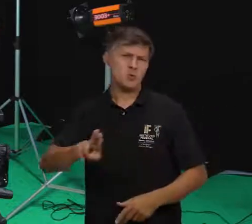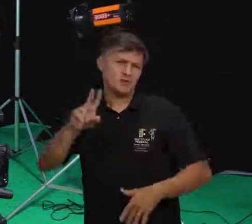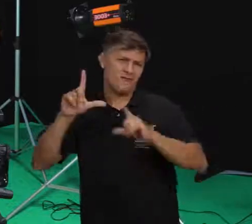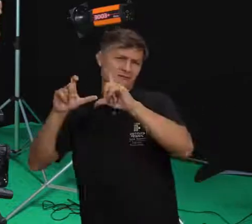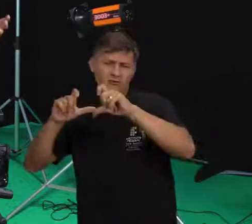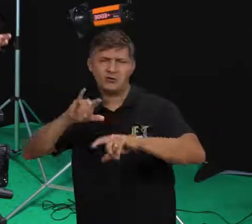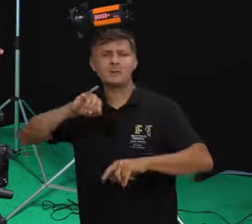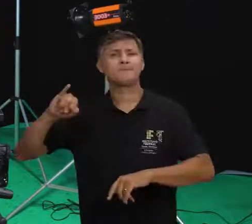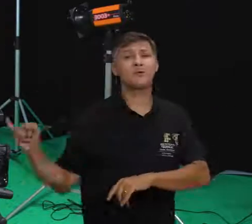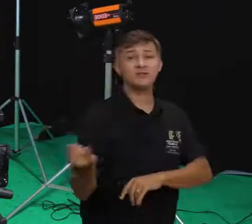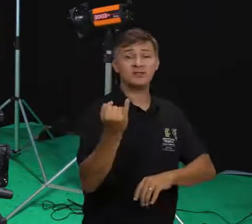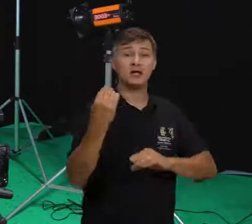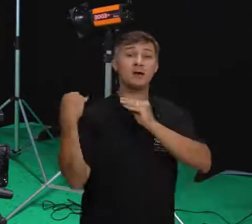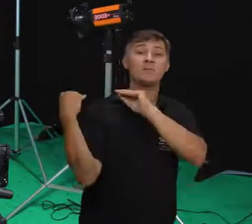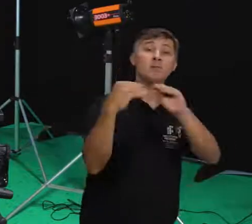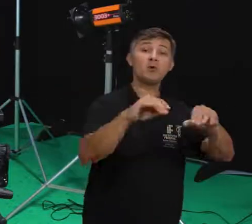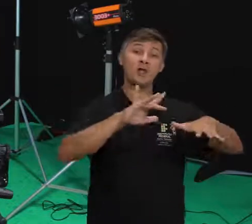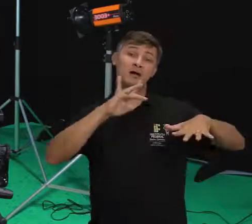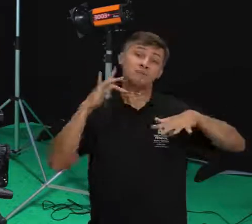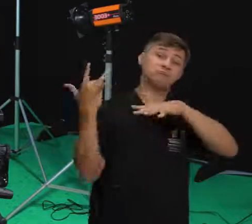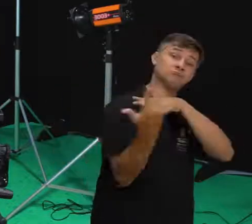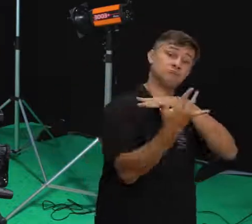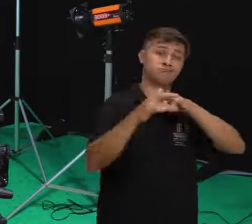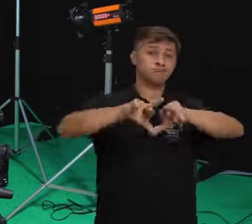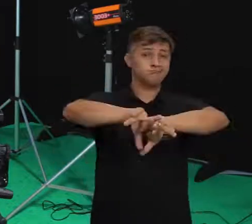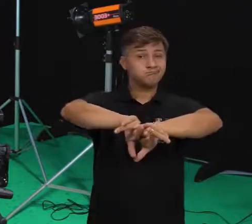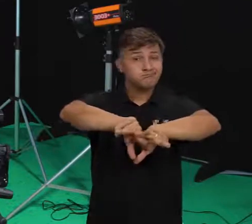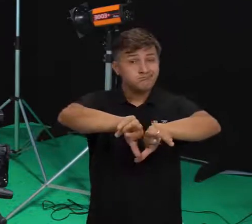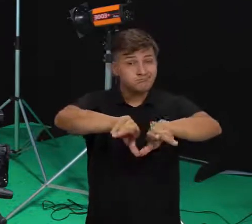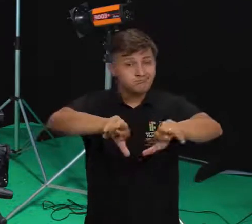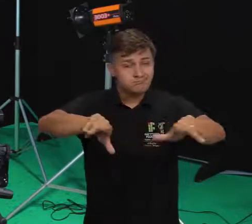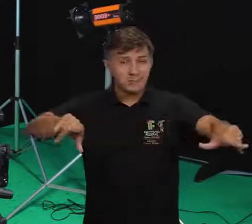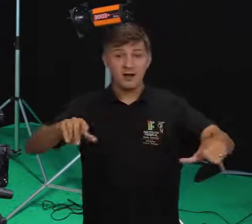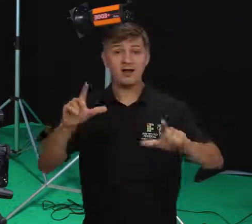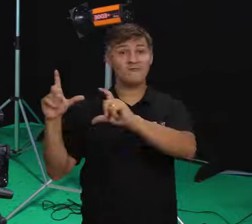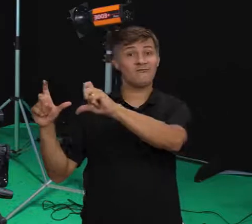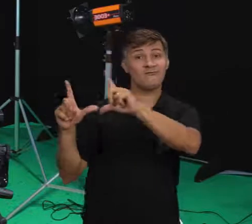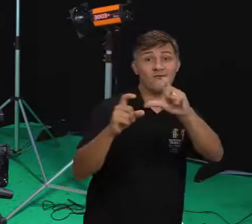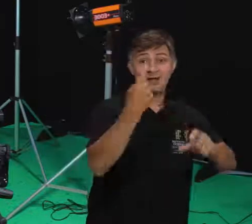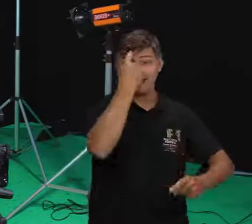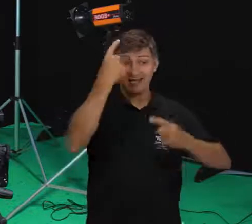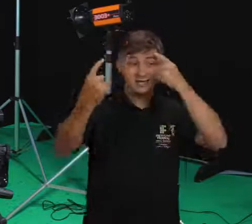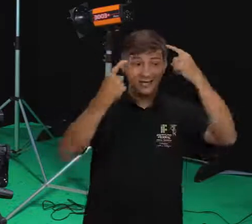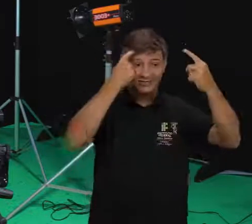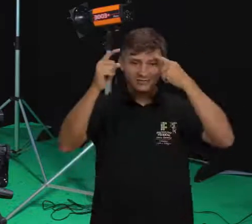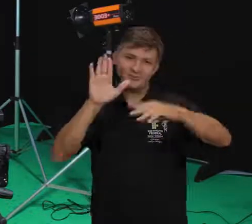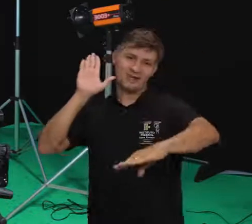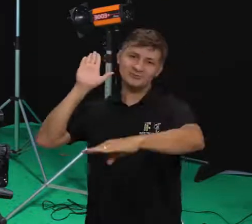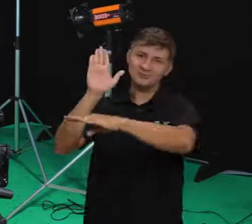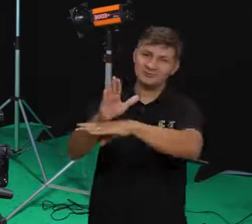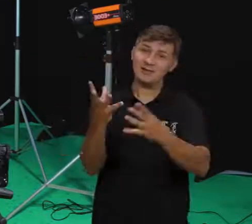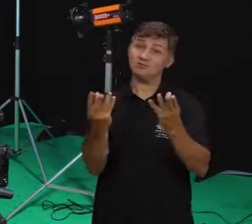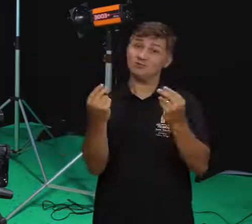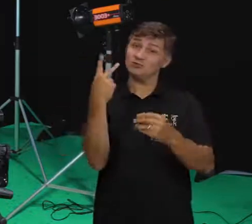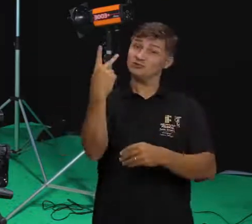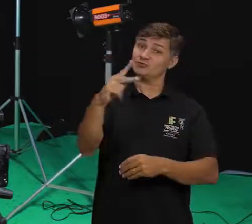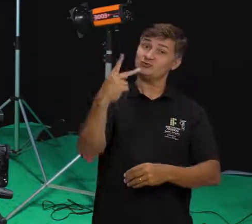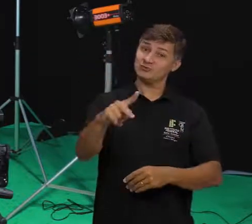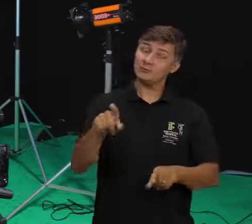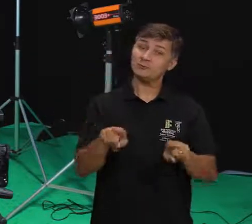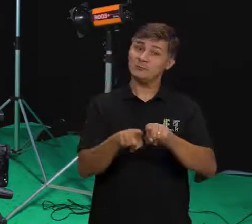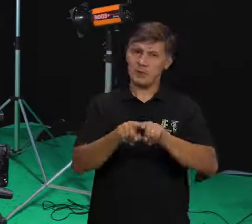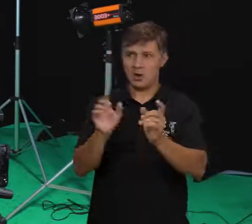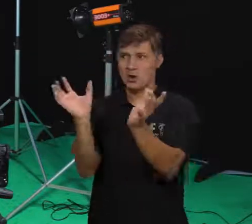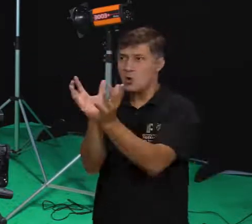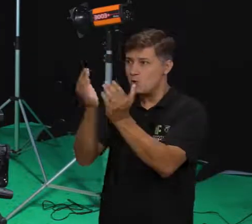usar em diferentes mídias, né? E diferentes formas de aplicação, são fotos bem criativas que vão ajudar muito vocês. Quero agradecer a minha